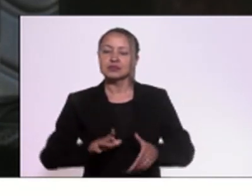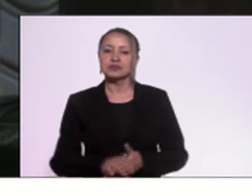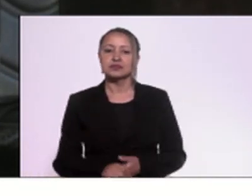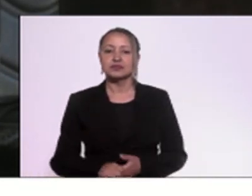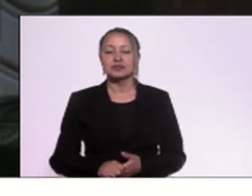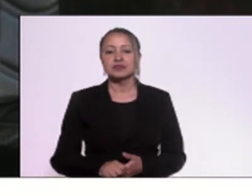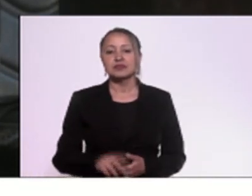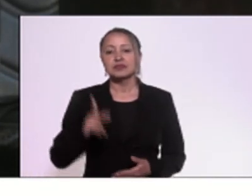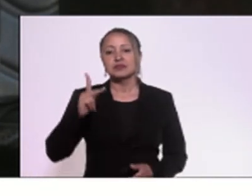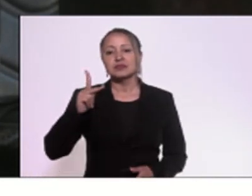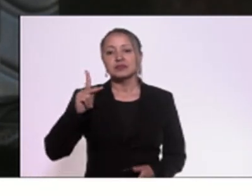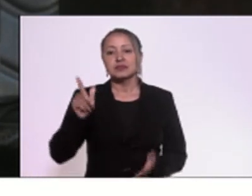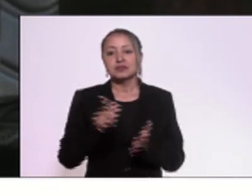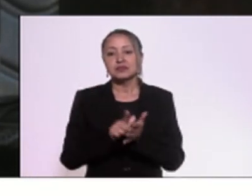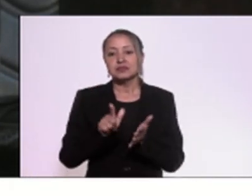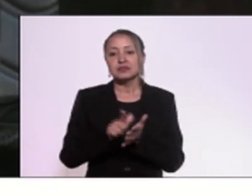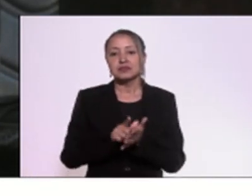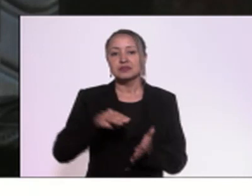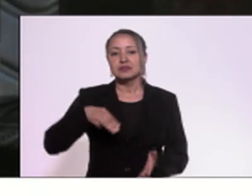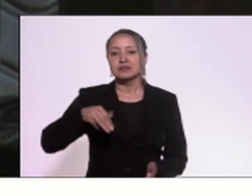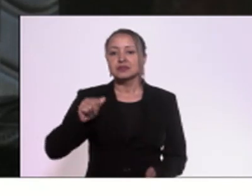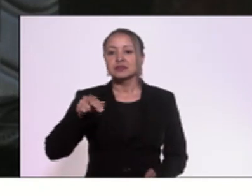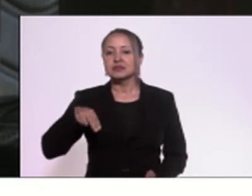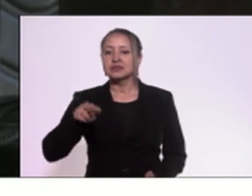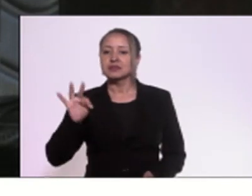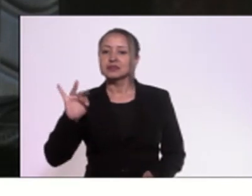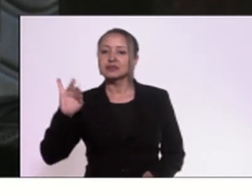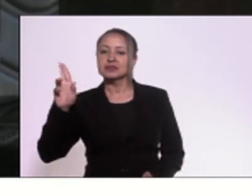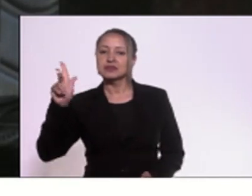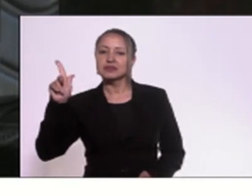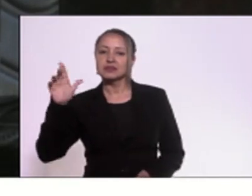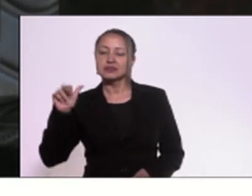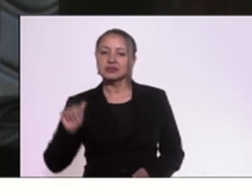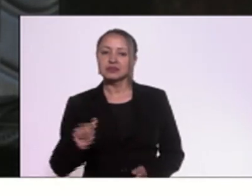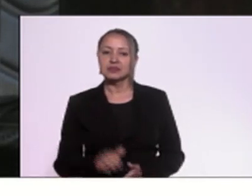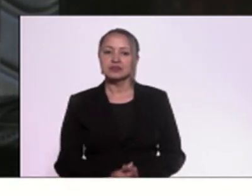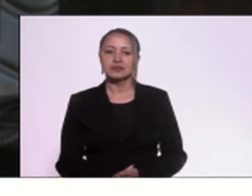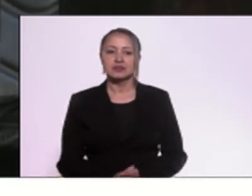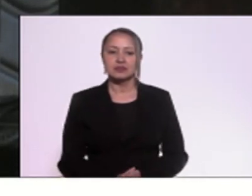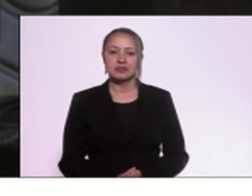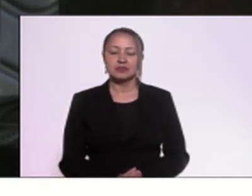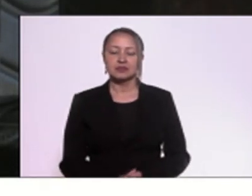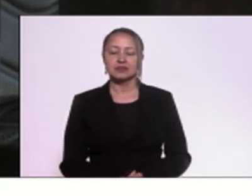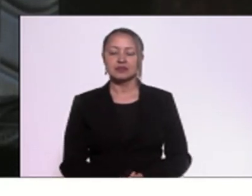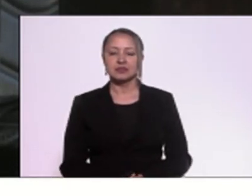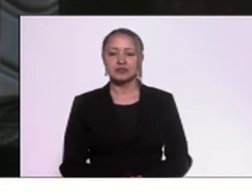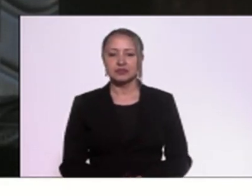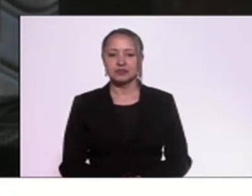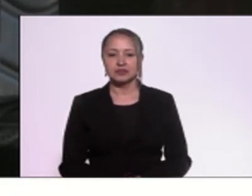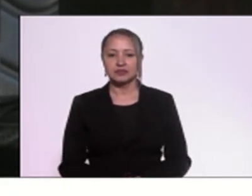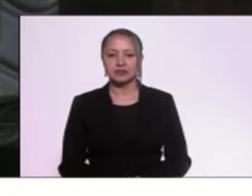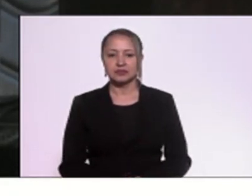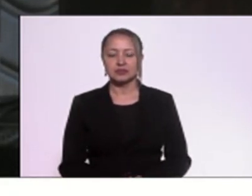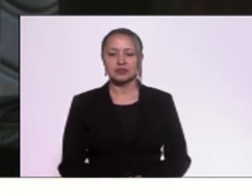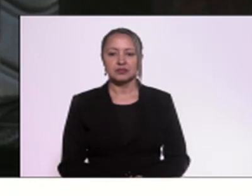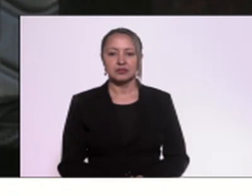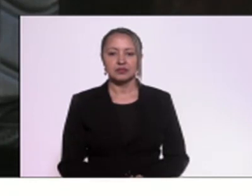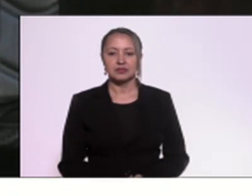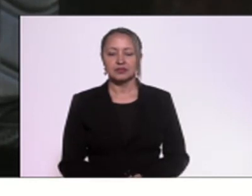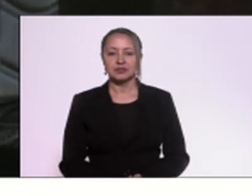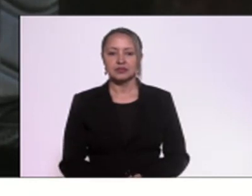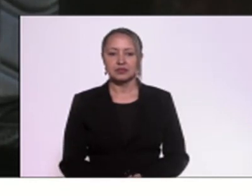de falar, fala pouco. Falo pouco mesmo. Nem está acostumada com com o